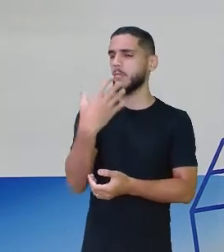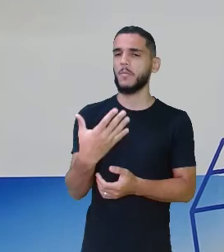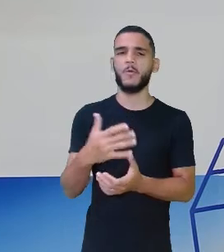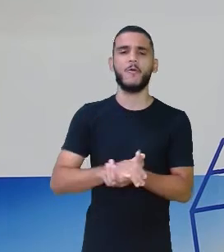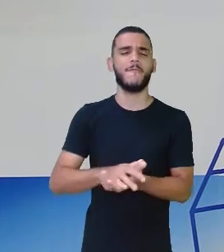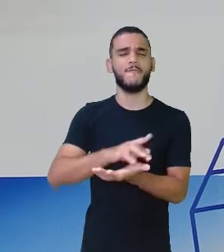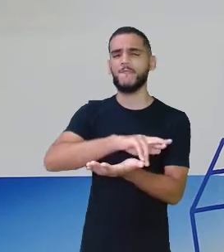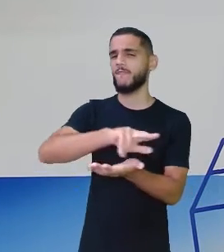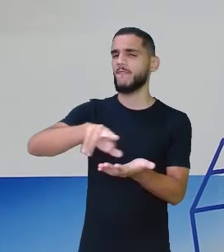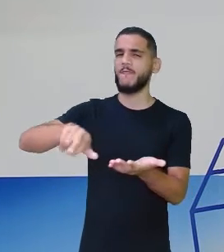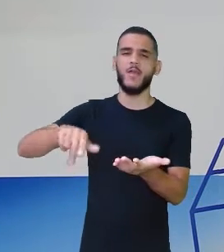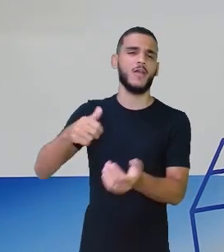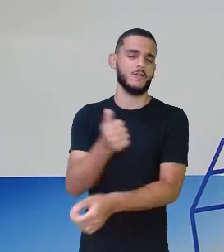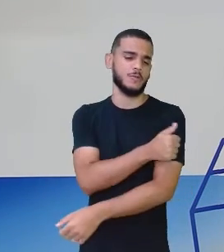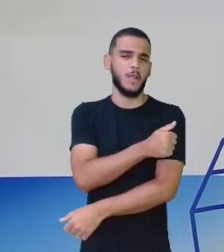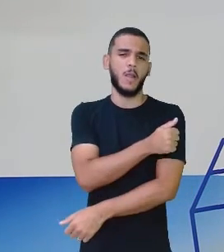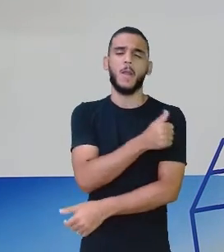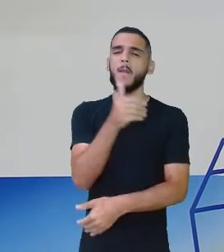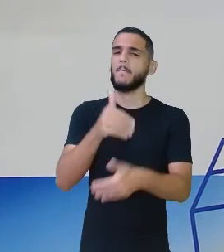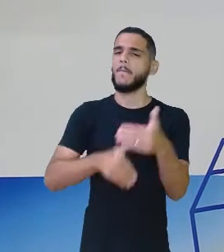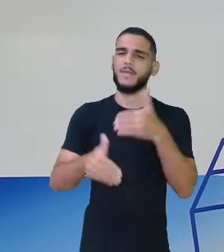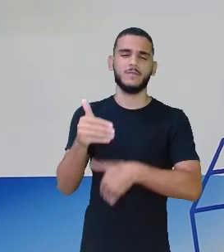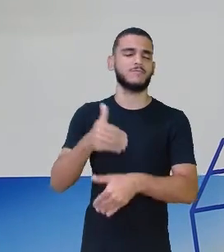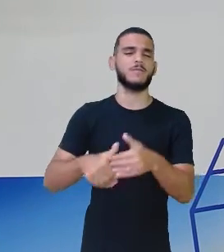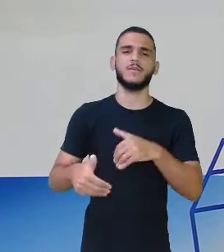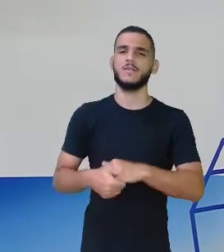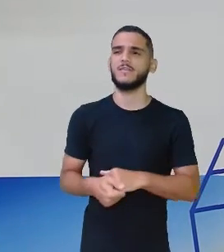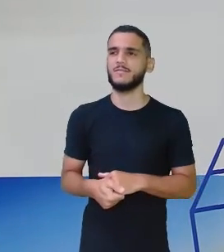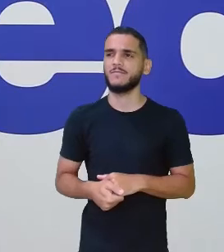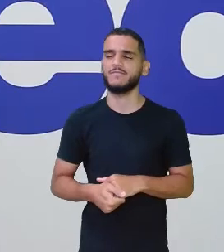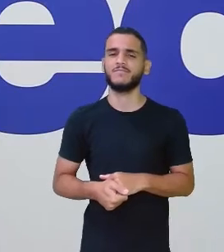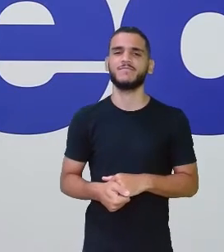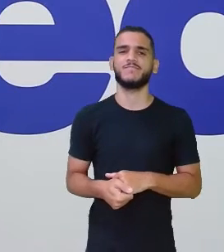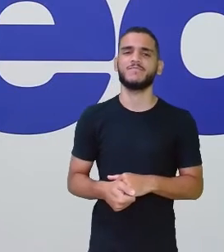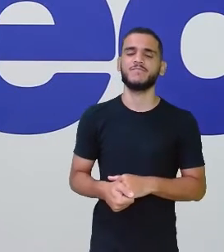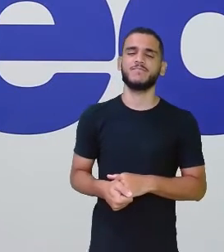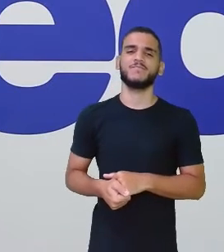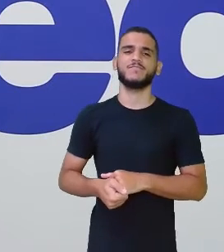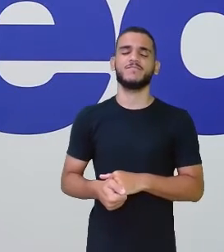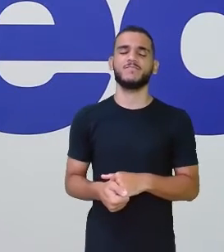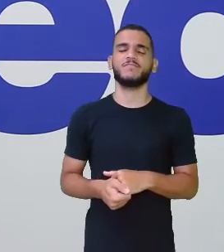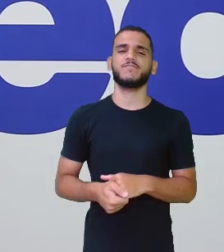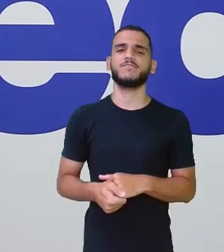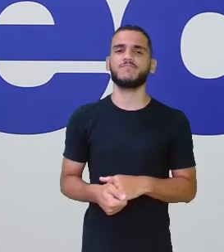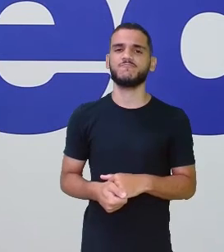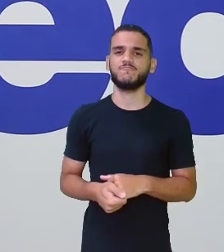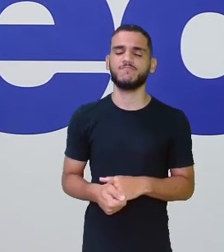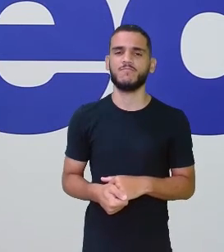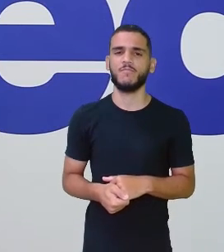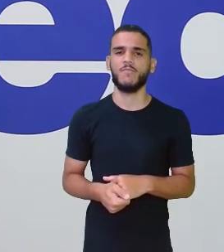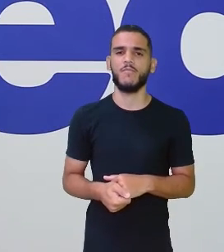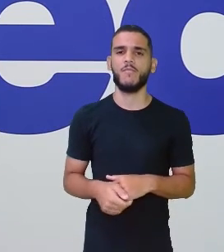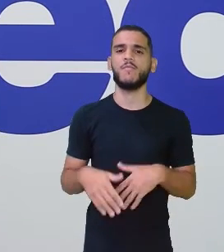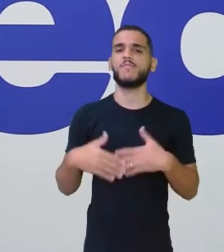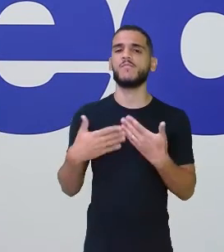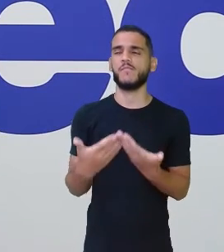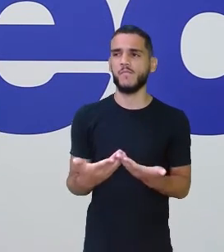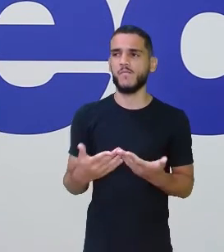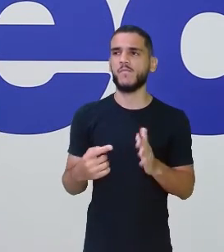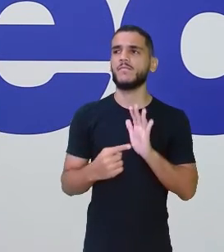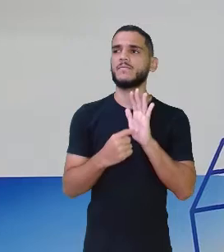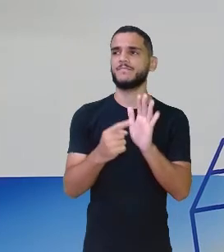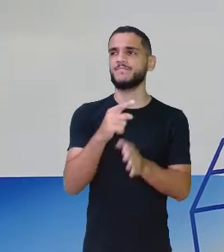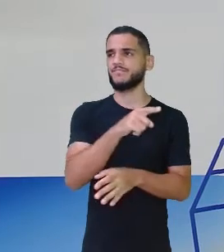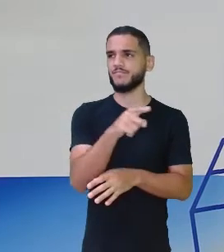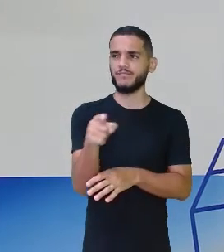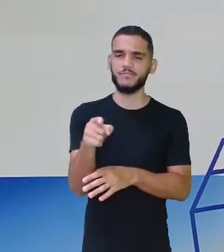Luan, Luan, meu Anne, Deus do céu. Rita, Giovana, Diego. É isso aí. E já adianto,